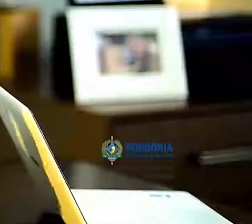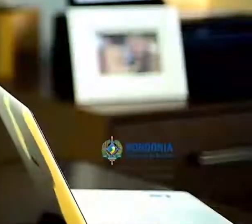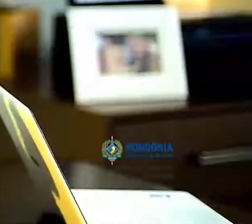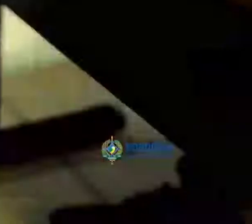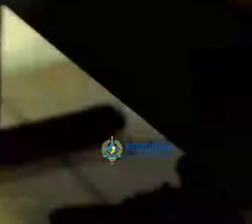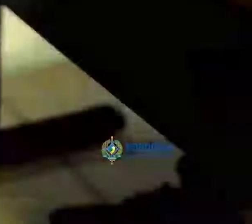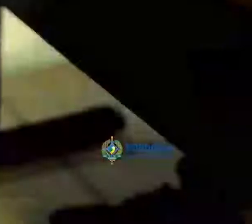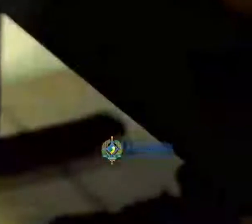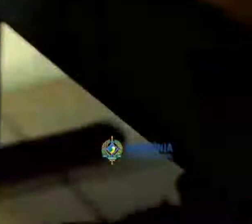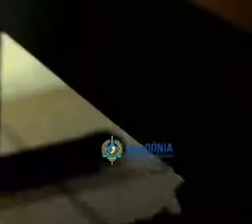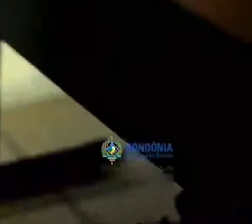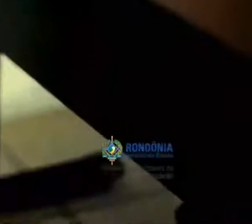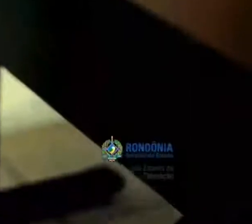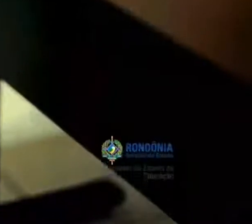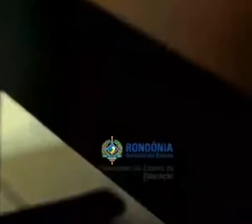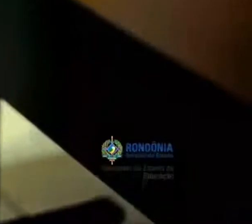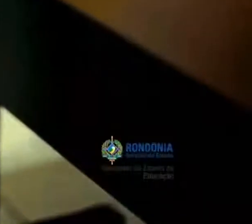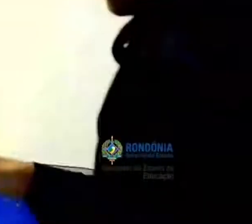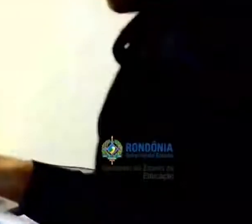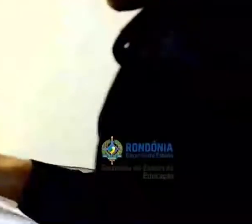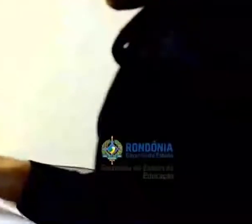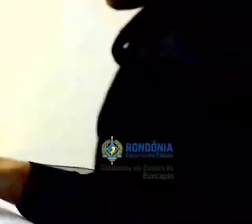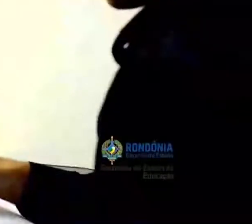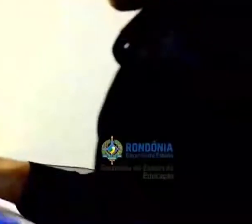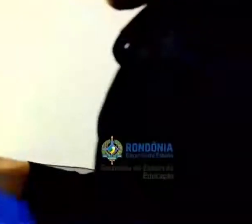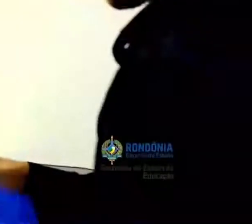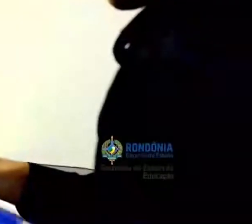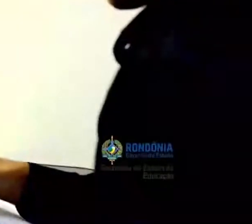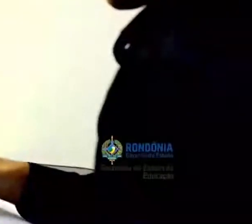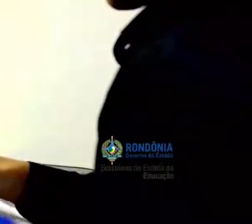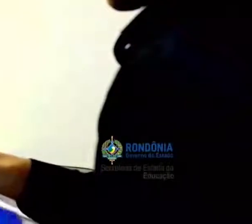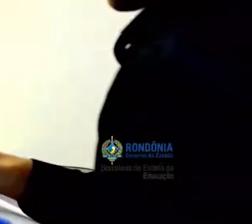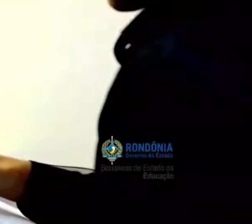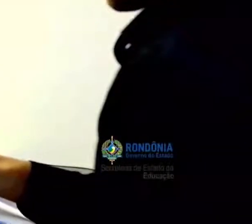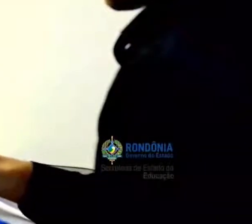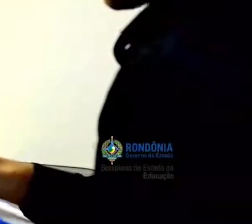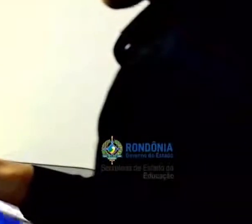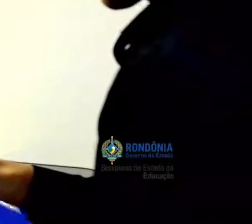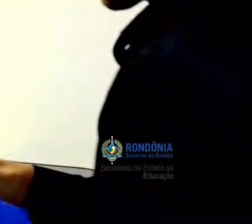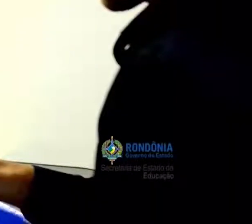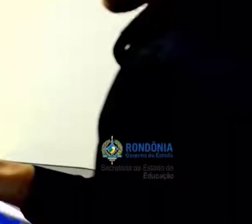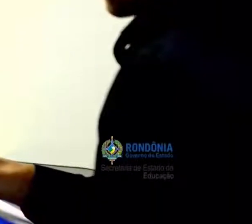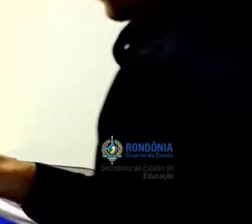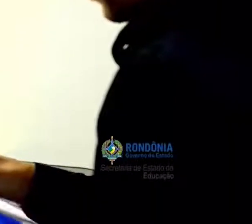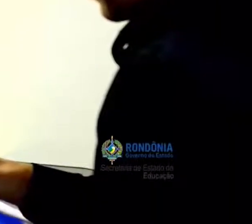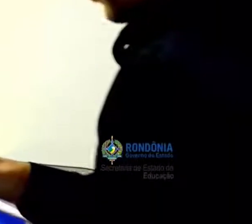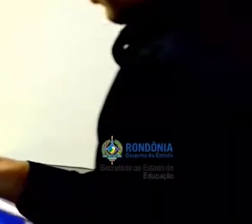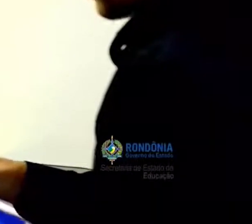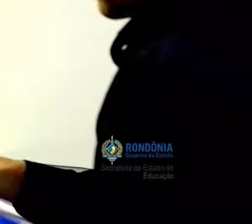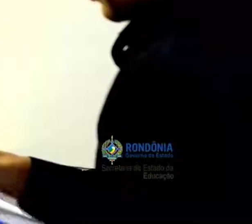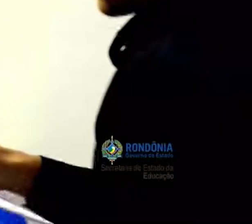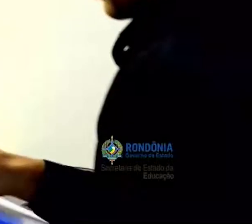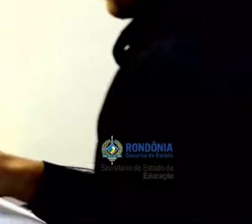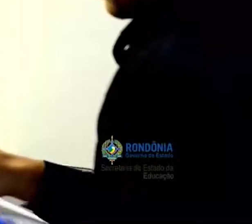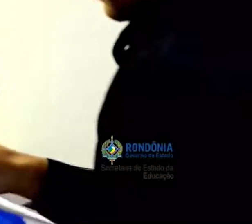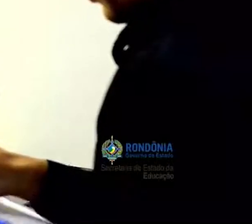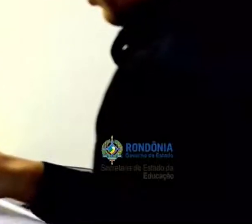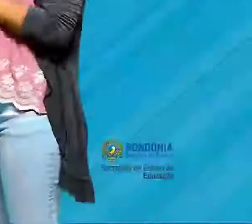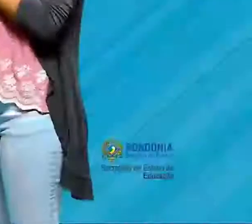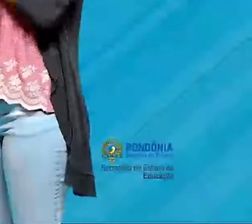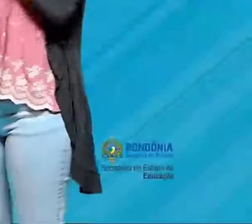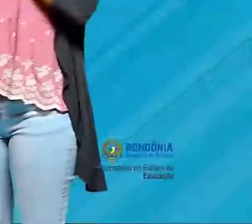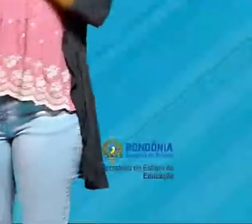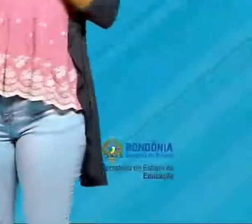o seu nervosismo. Durante a entrevista, ele também exagerou nos gestos e entregou a sua insegurança enquanto saía da